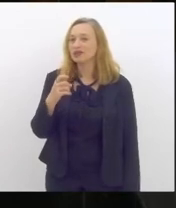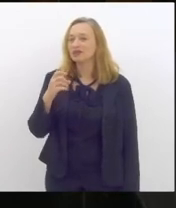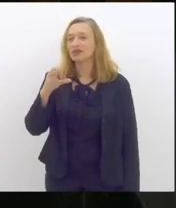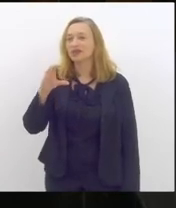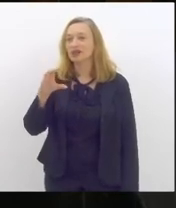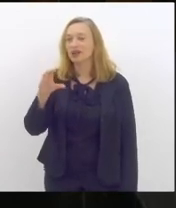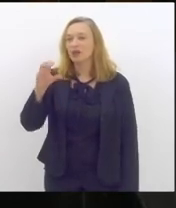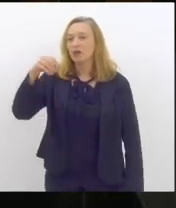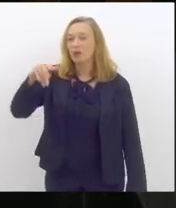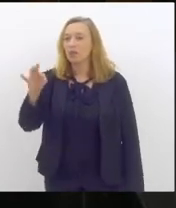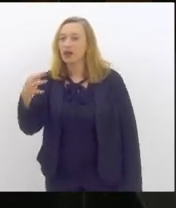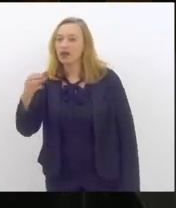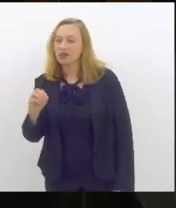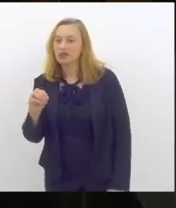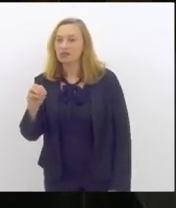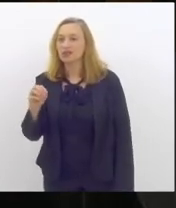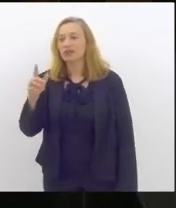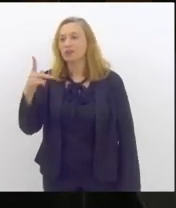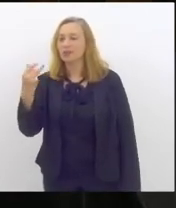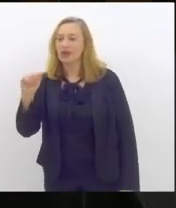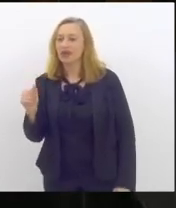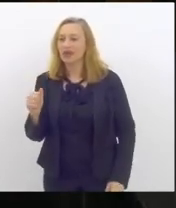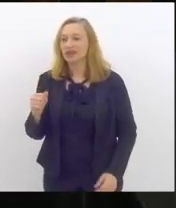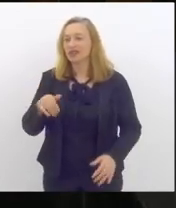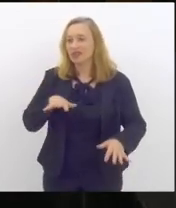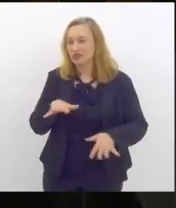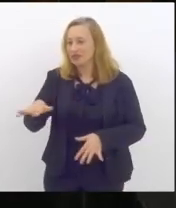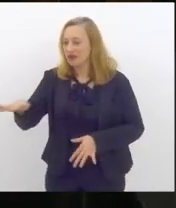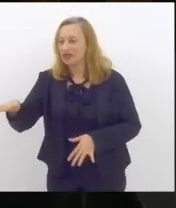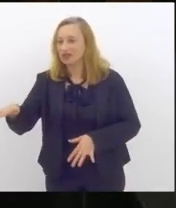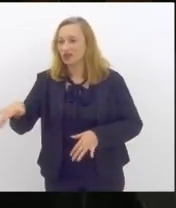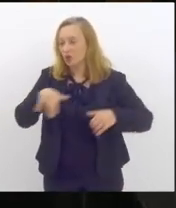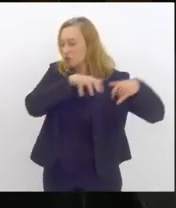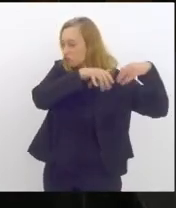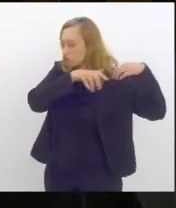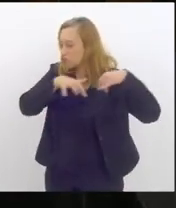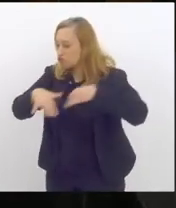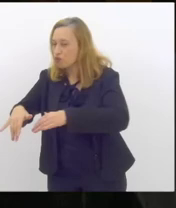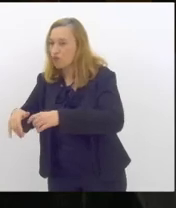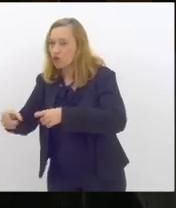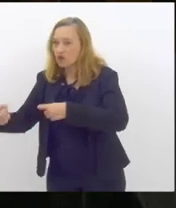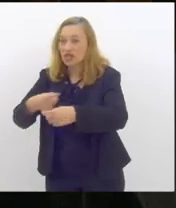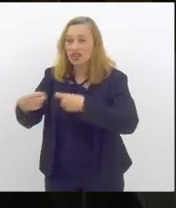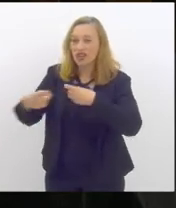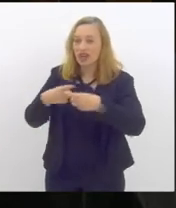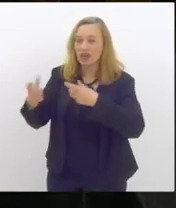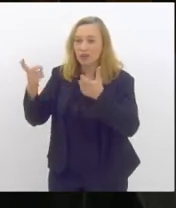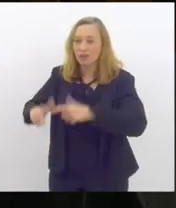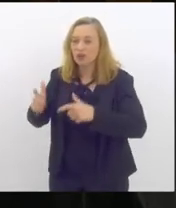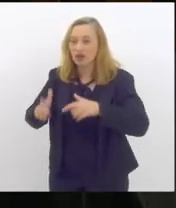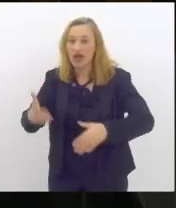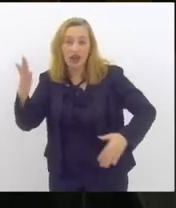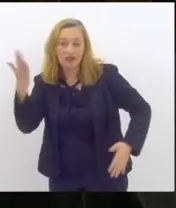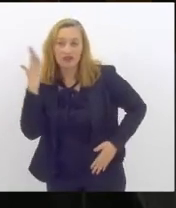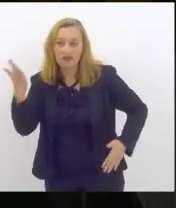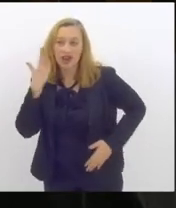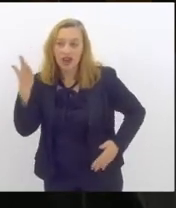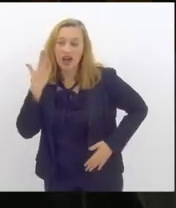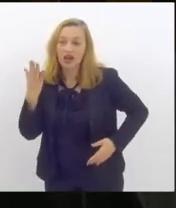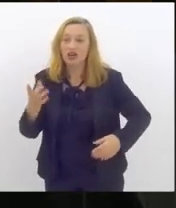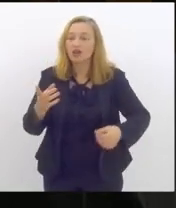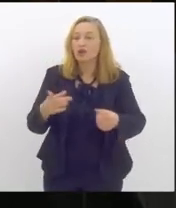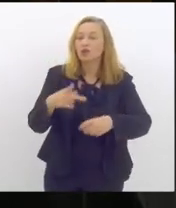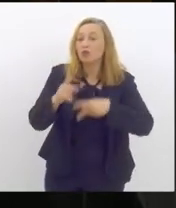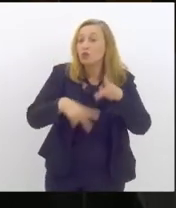começar as ondas de invasões em Maricá guerra por território tráfico aterrorizando